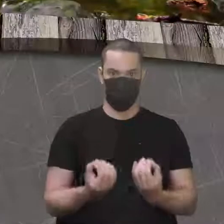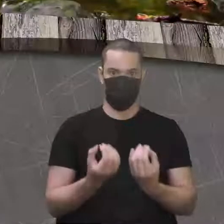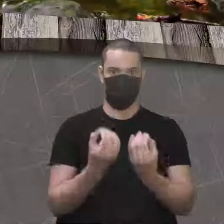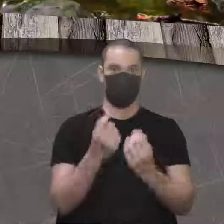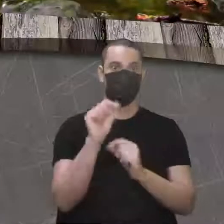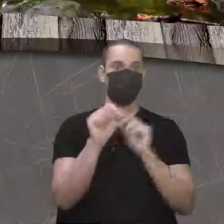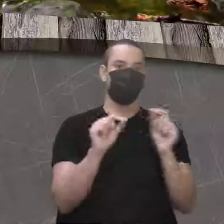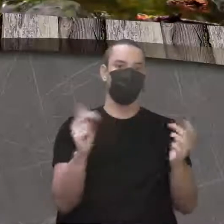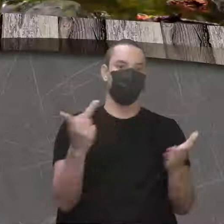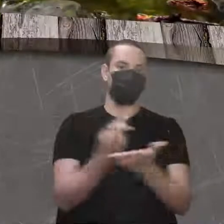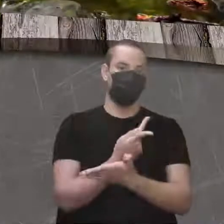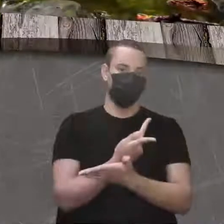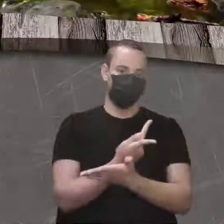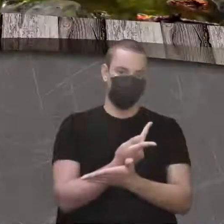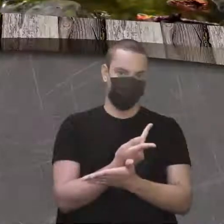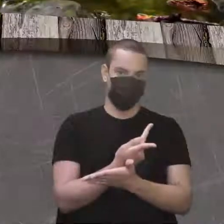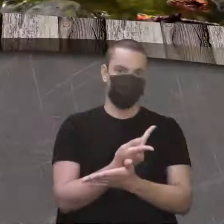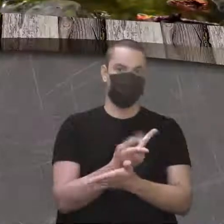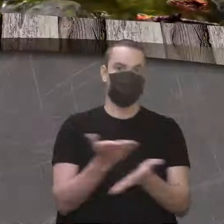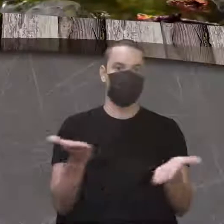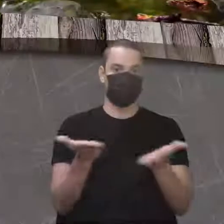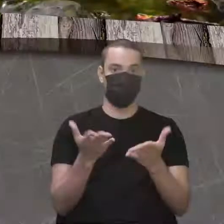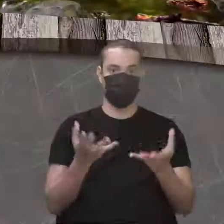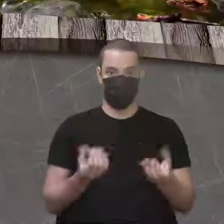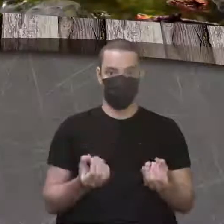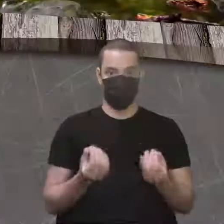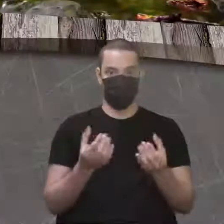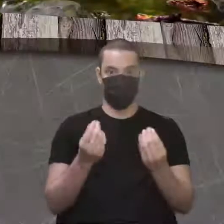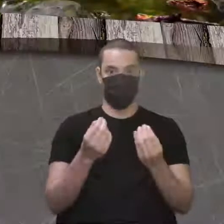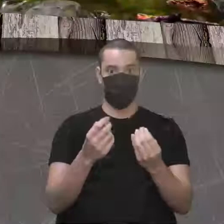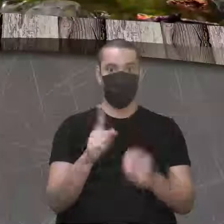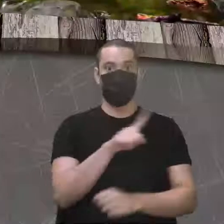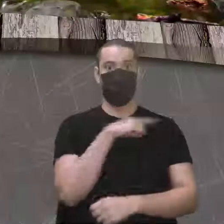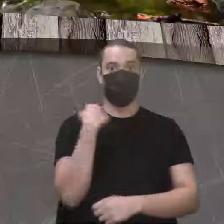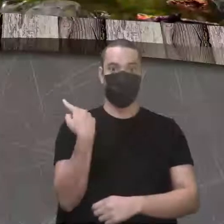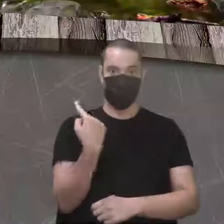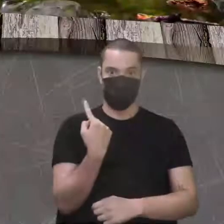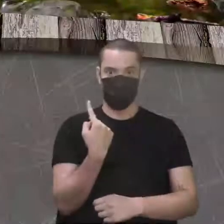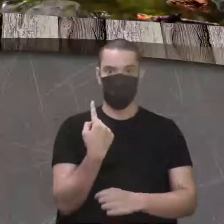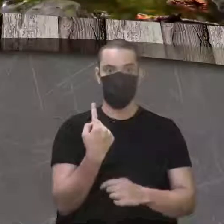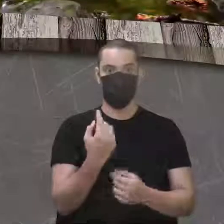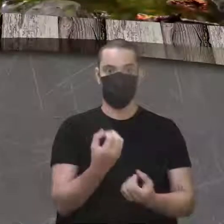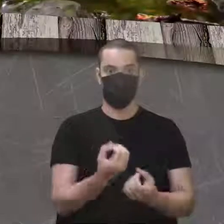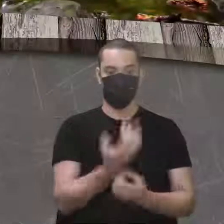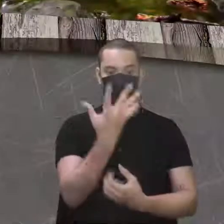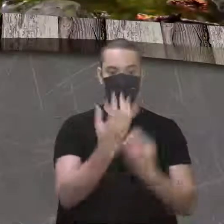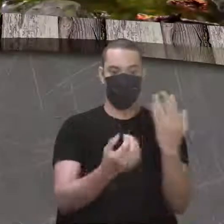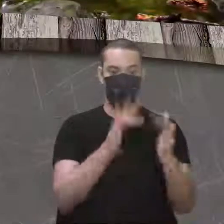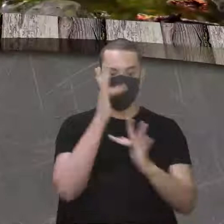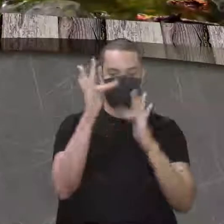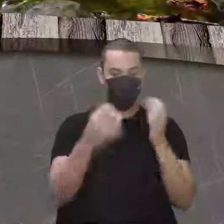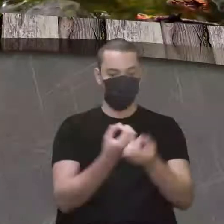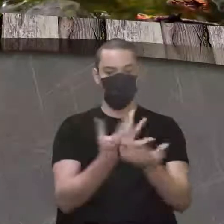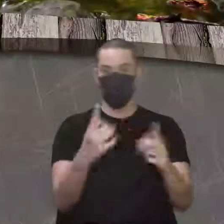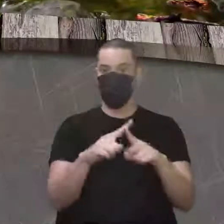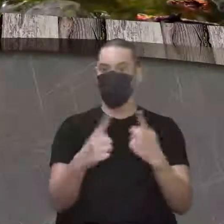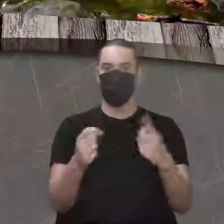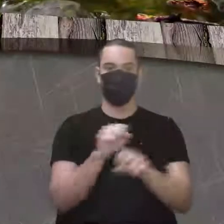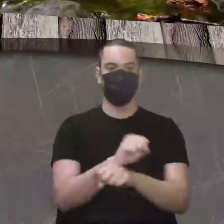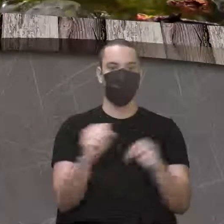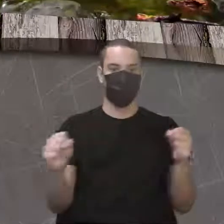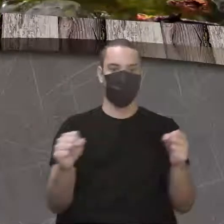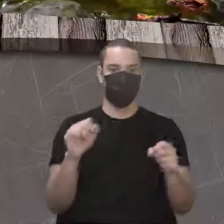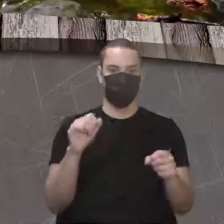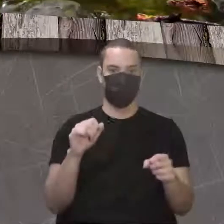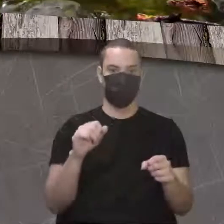que acabou acontecendo? Esses fungos matavam essa espécie. Ou não deixavam que elas